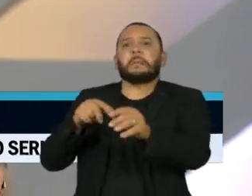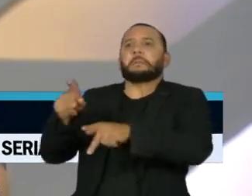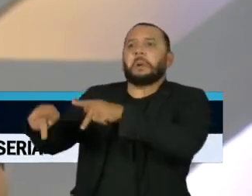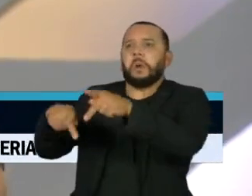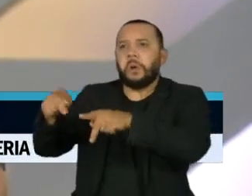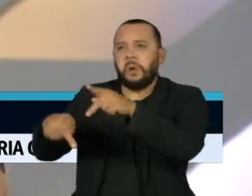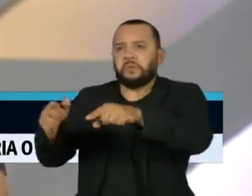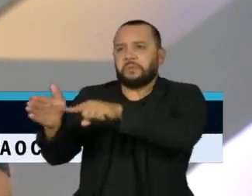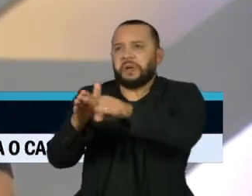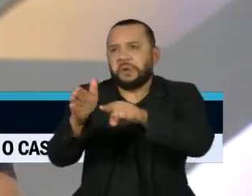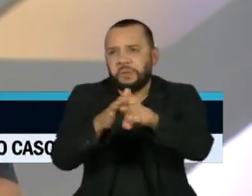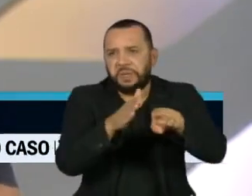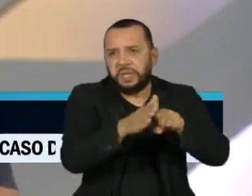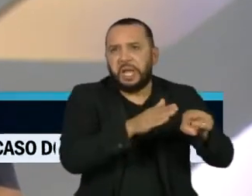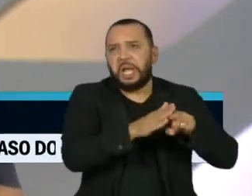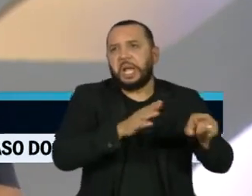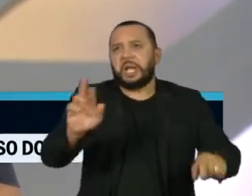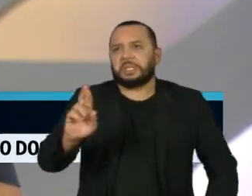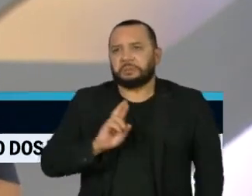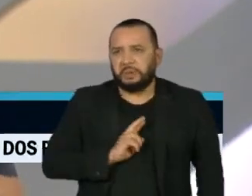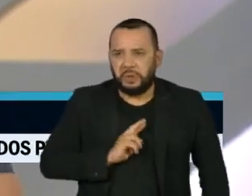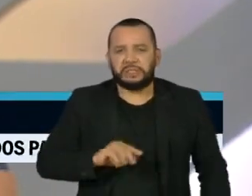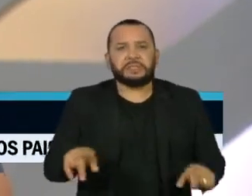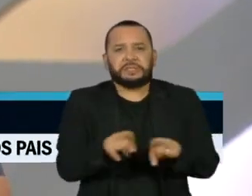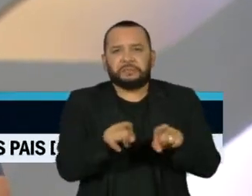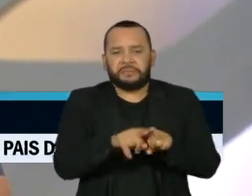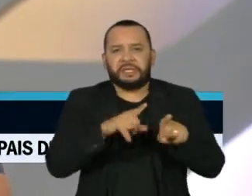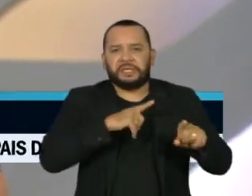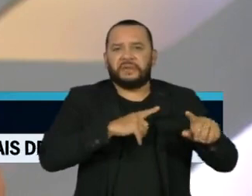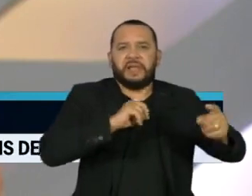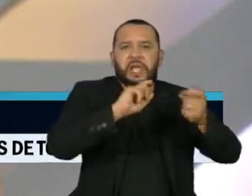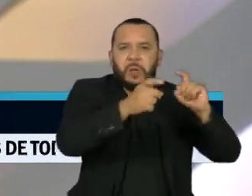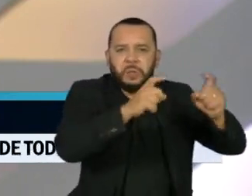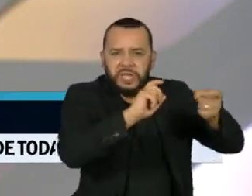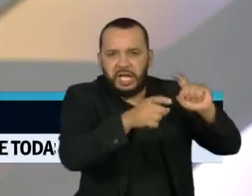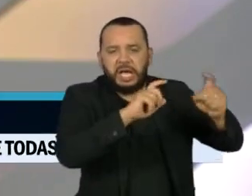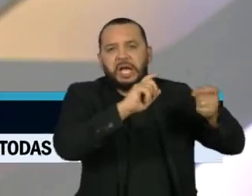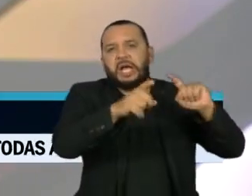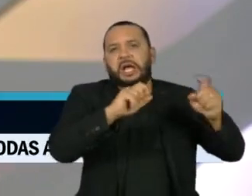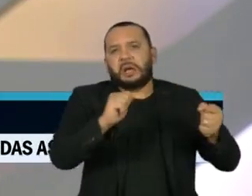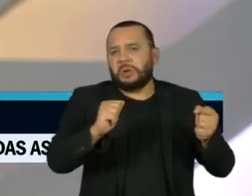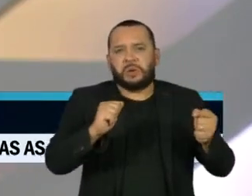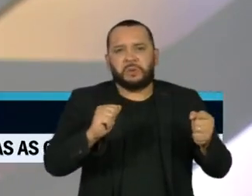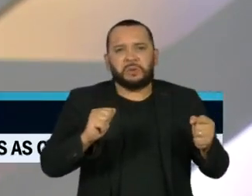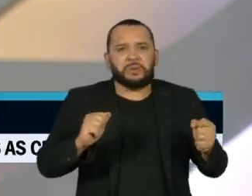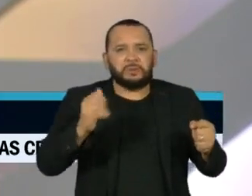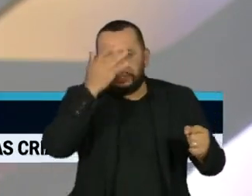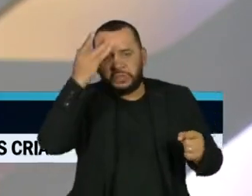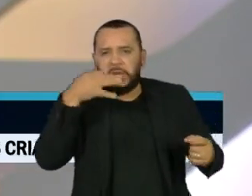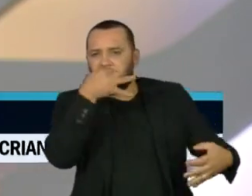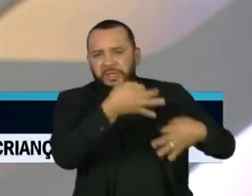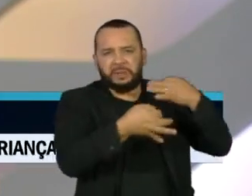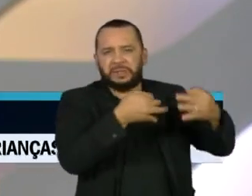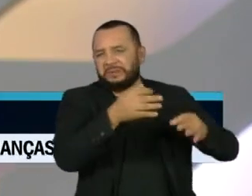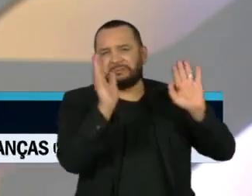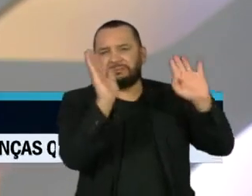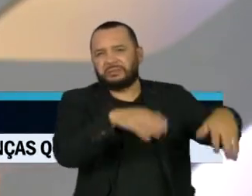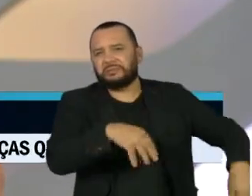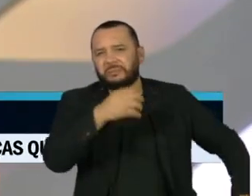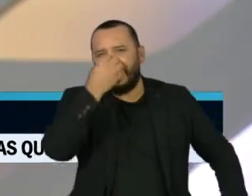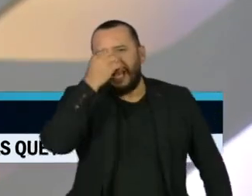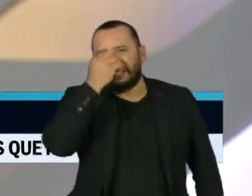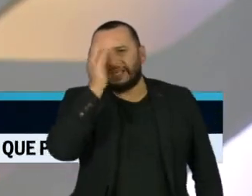pública né ter que aquela audiência pública que foi absolutamente bizarra né que